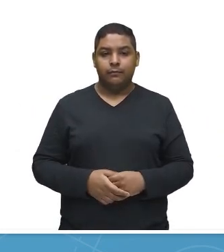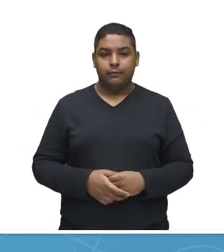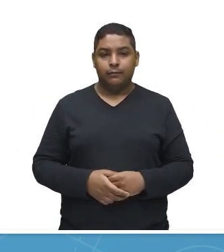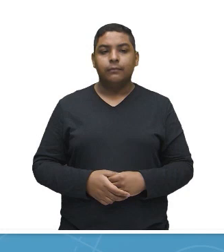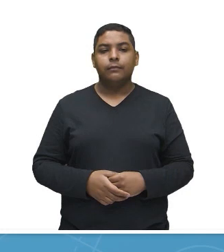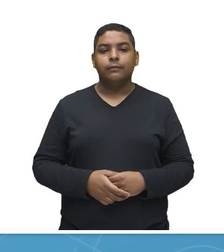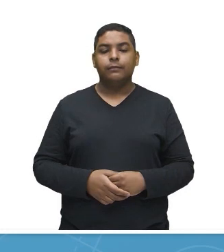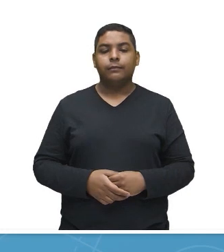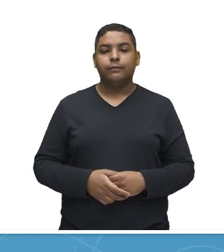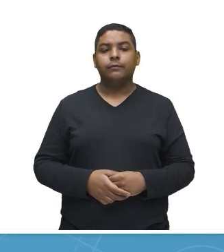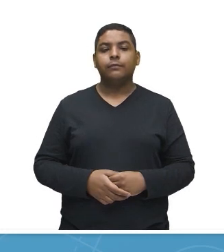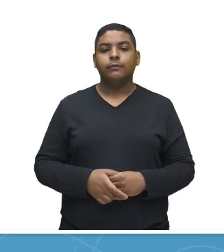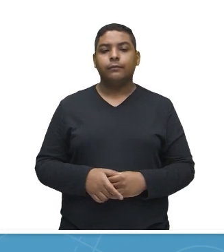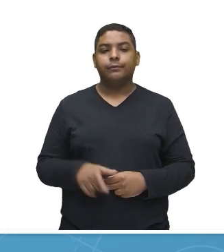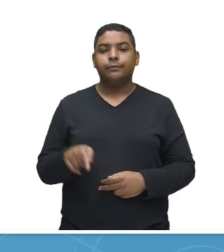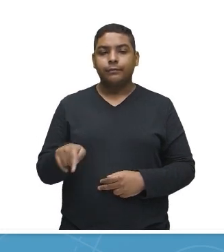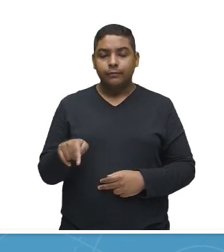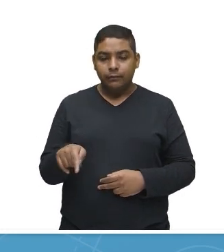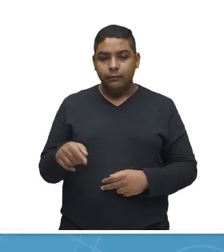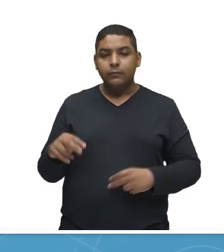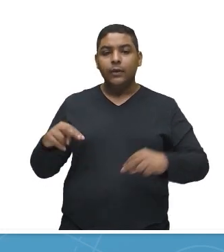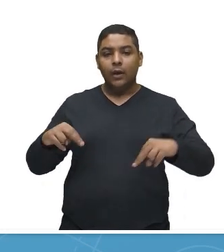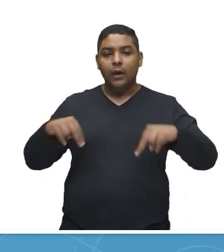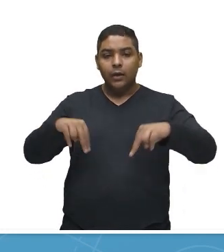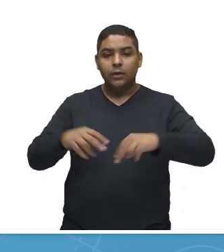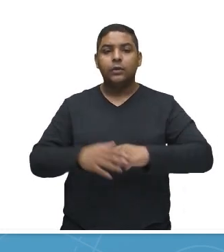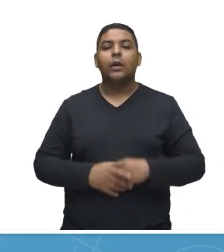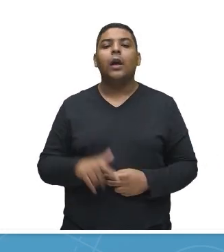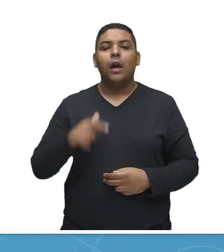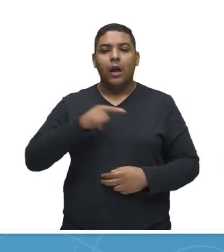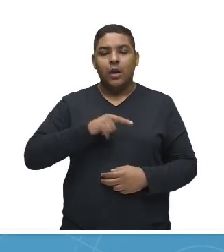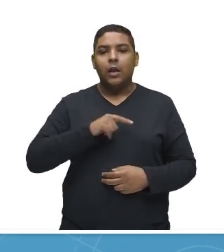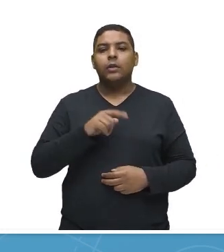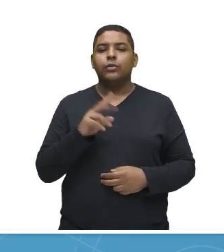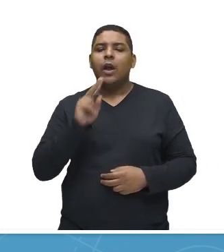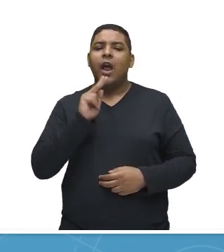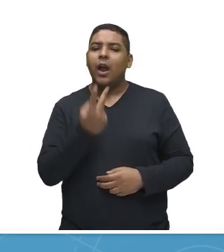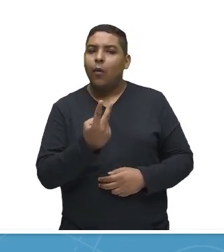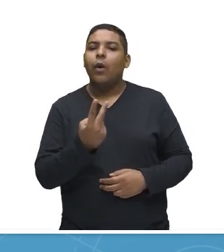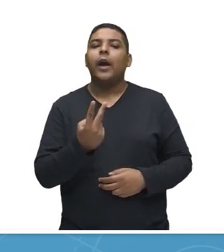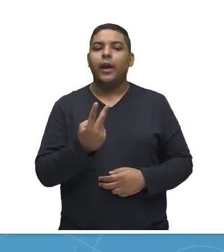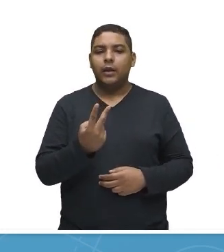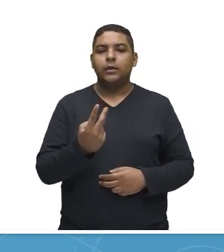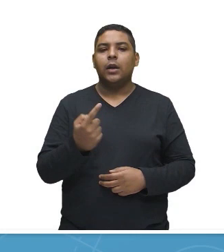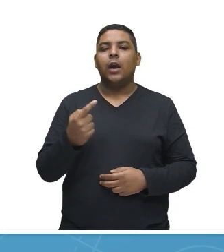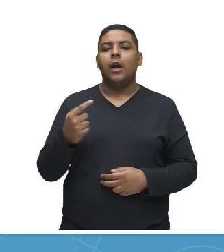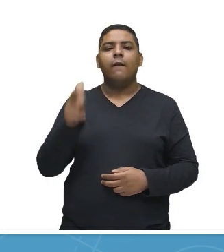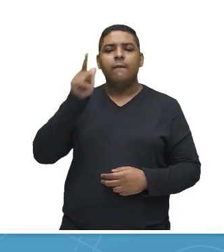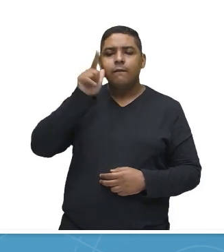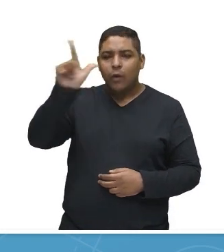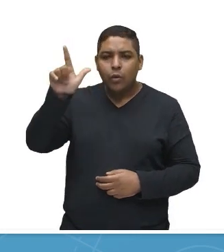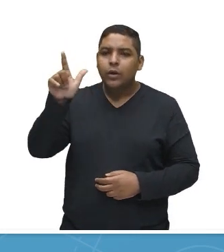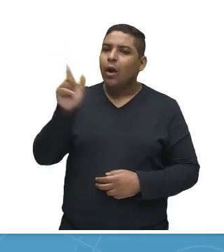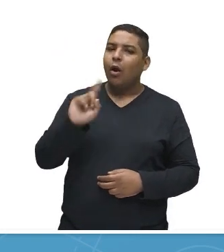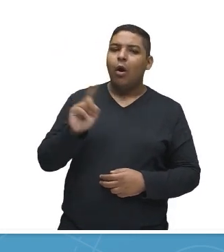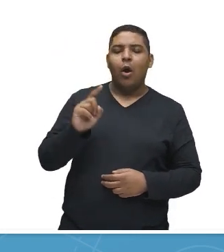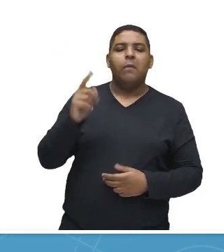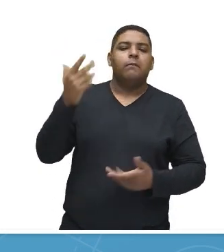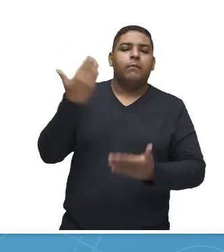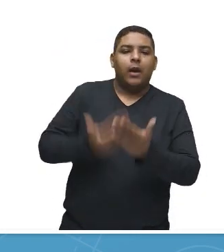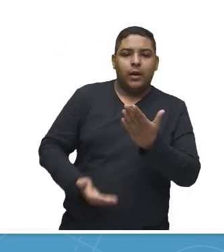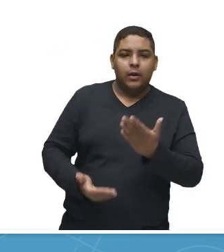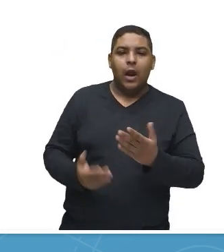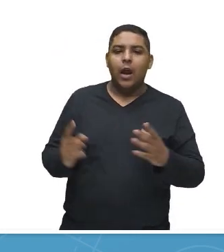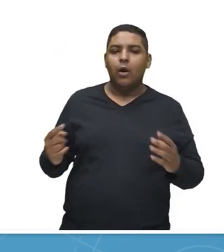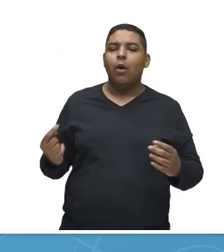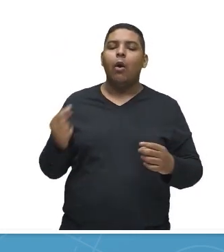Nessa luta, cabe aos atletas reconhecer a sua derrota ou a sua vitória, ou até mesmo um empate. Por quê? Porque não